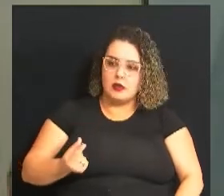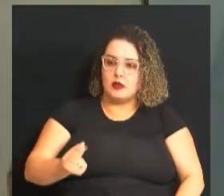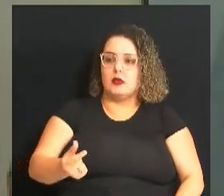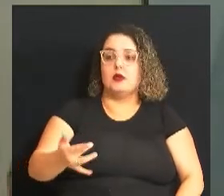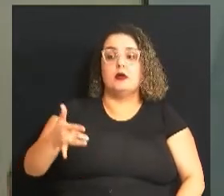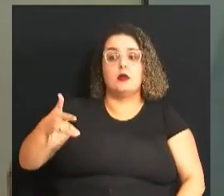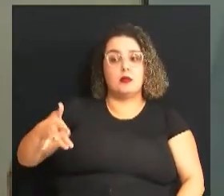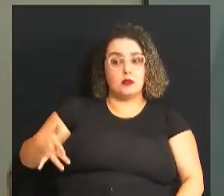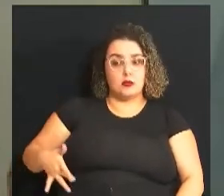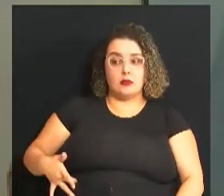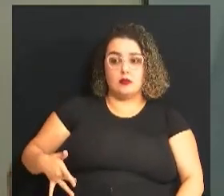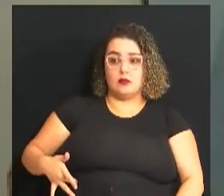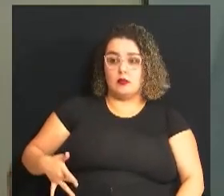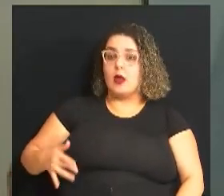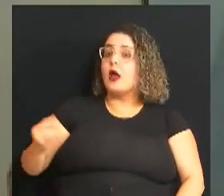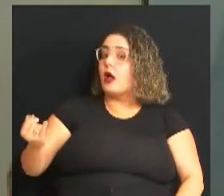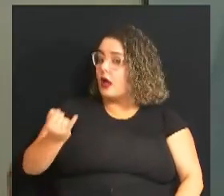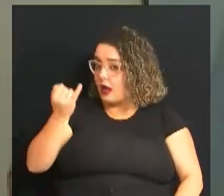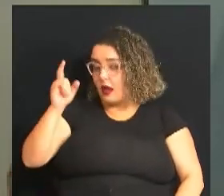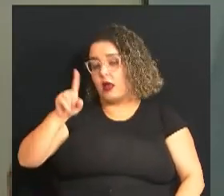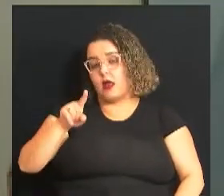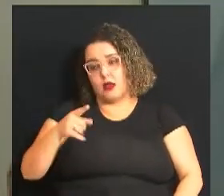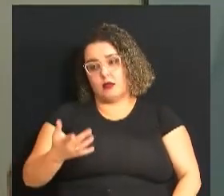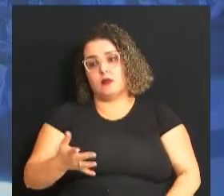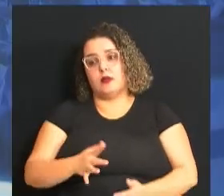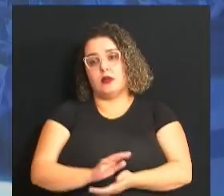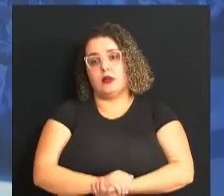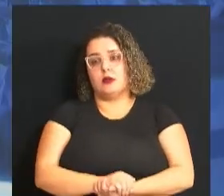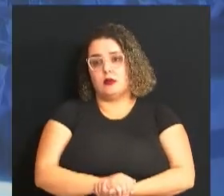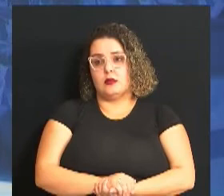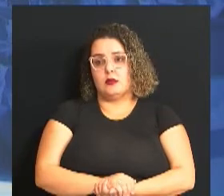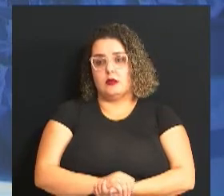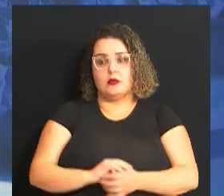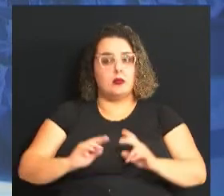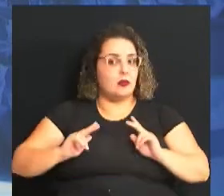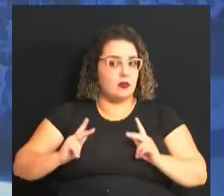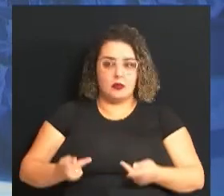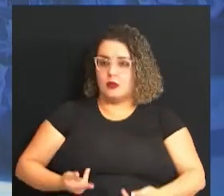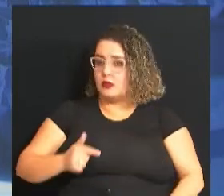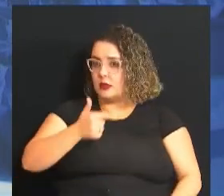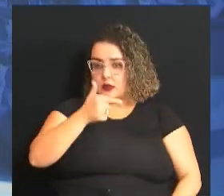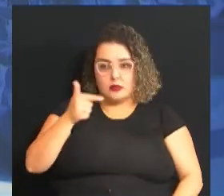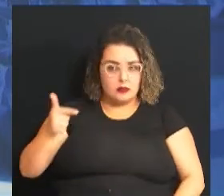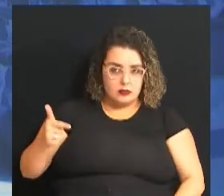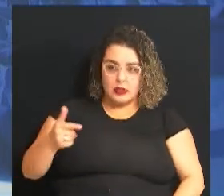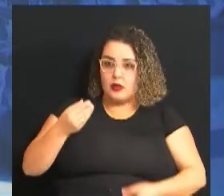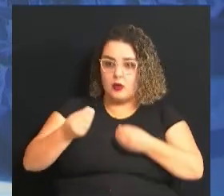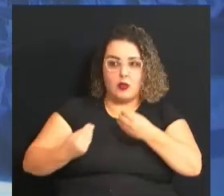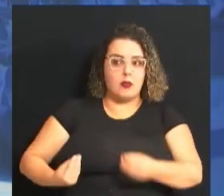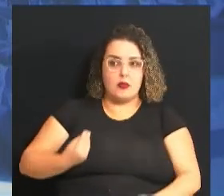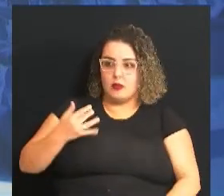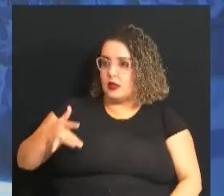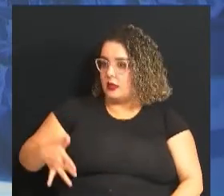órgão extremamente importante. O ser humano não vive sem o fígado. Não tem nada. Não vive sem o fígado.